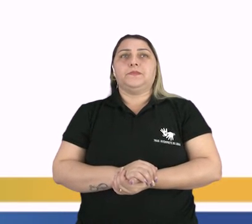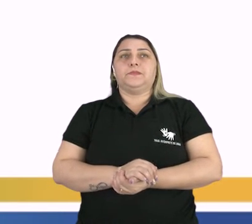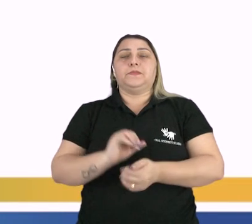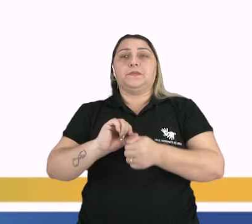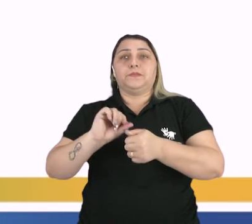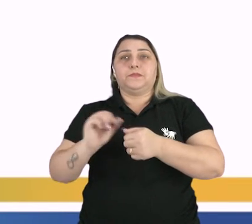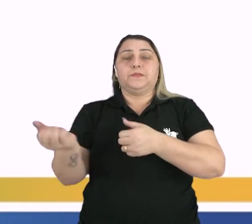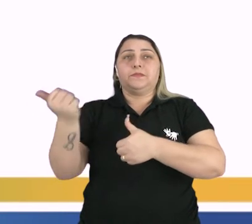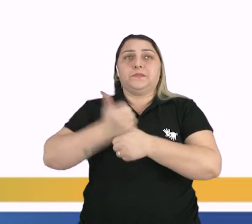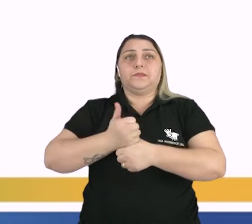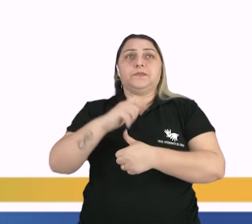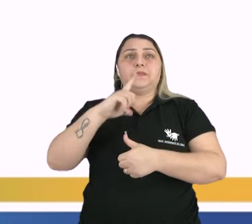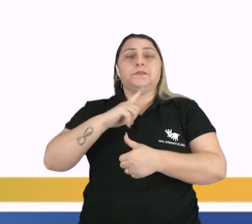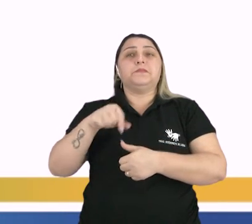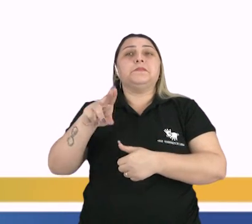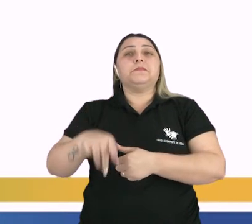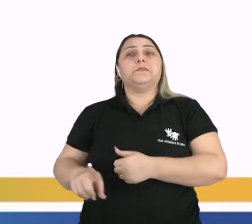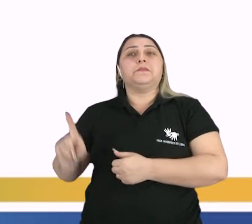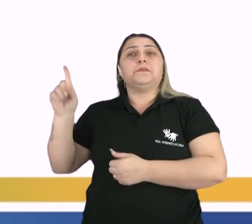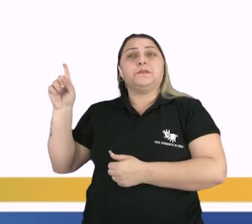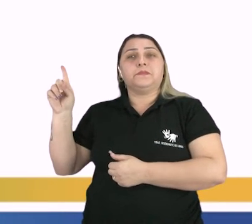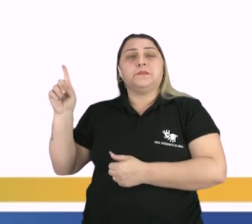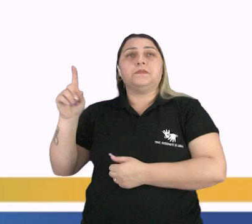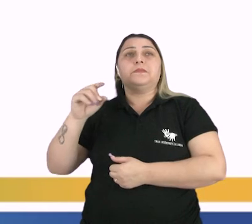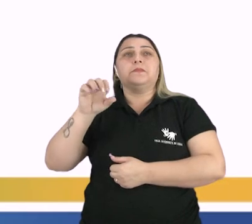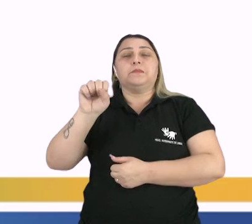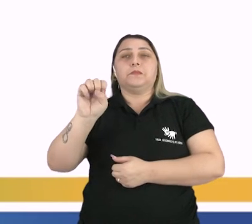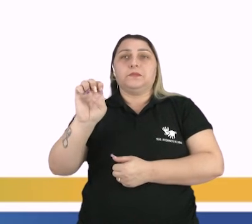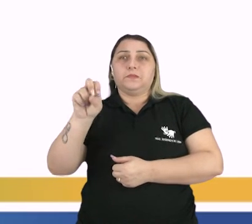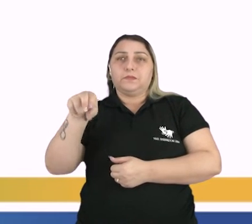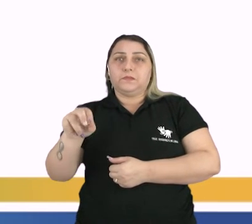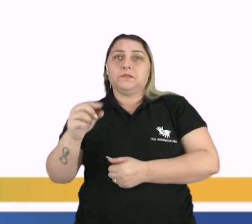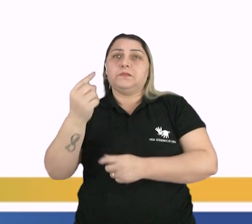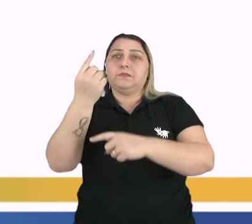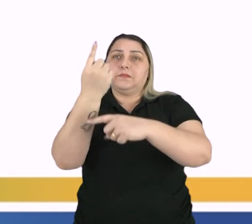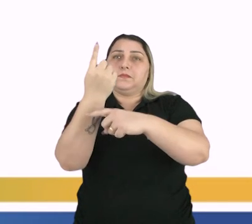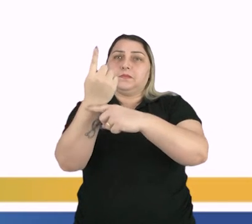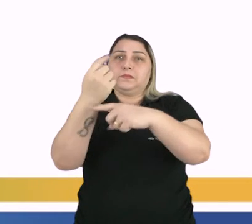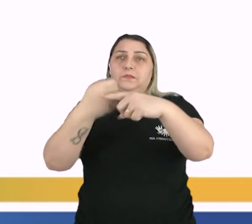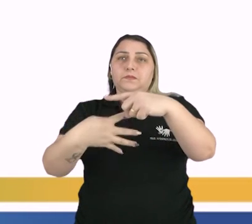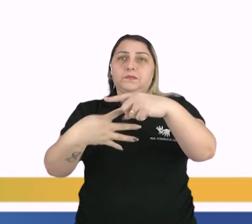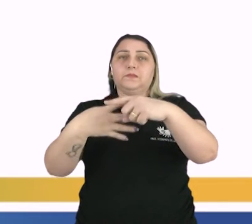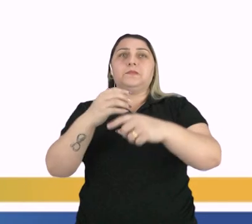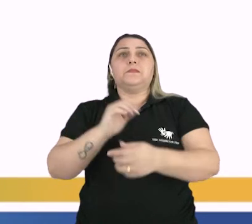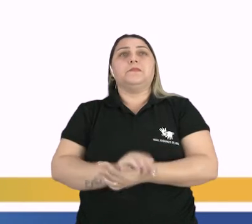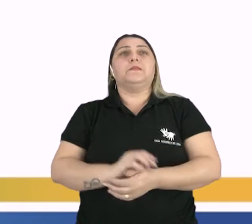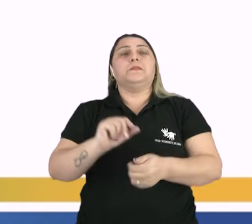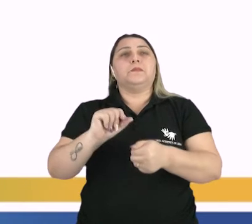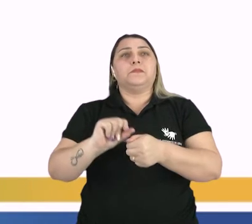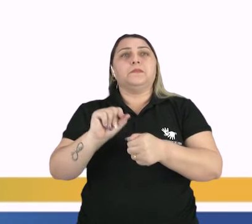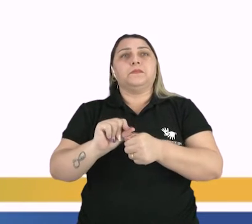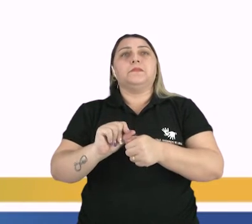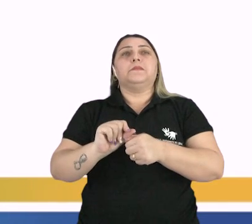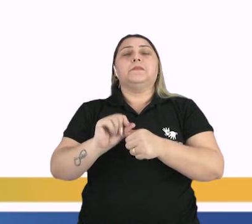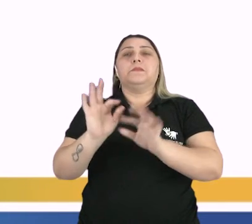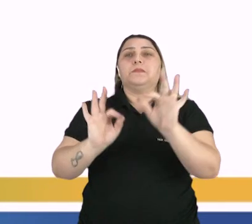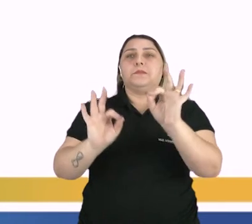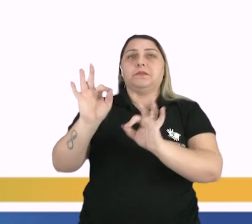fazendo a substituição, nós temos quem? Nós temos seno, que é 1/4. Fazendo as aplicações,